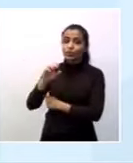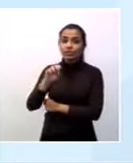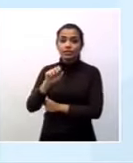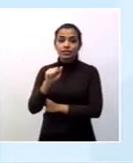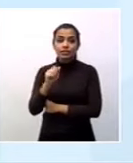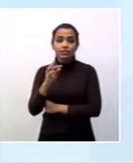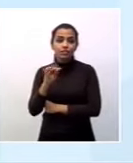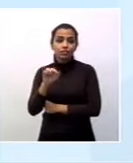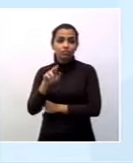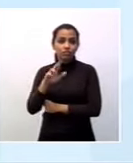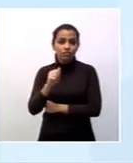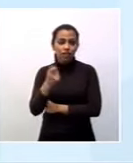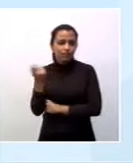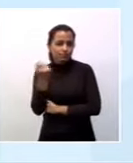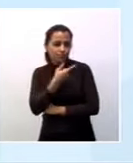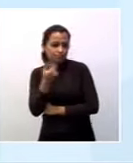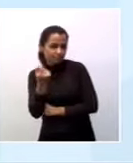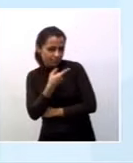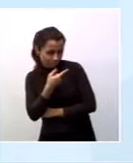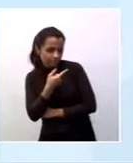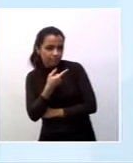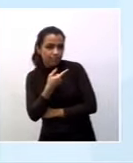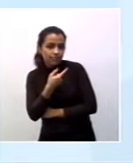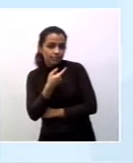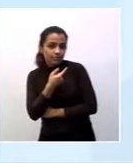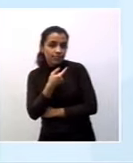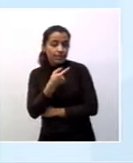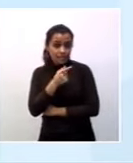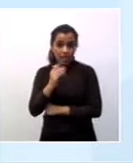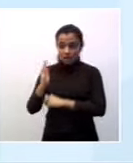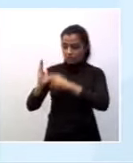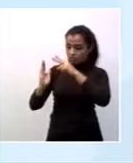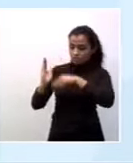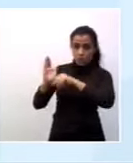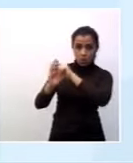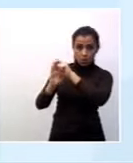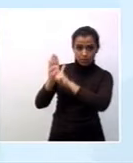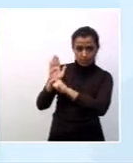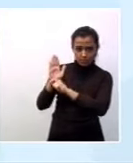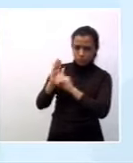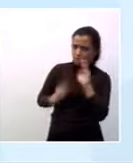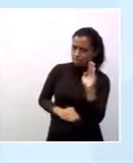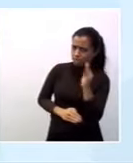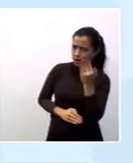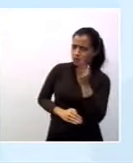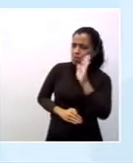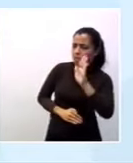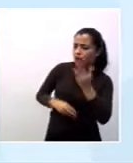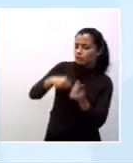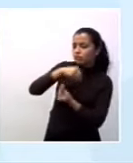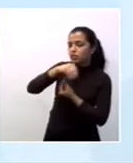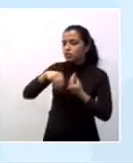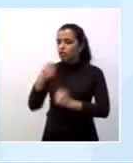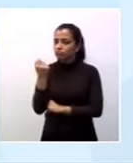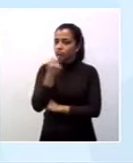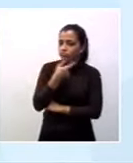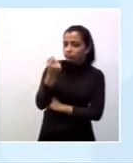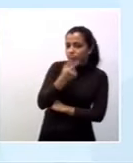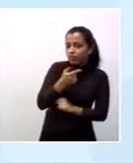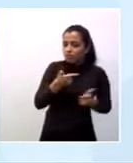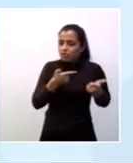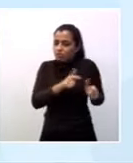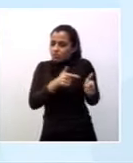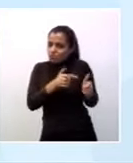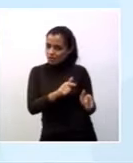a gente tem um texto que ele é falso e ele é veiculado só que com a intenção de ter um hora ali uma visão irônica